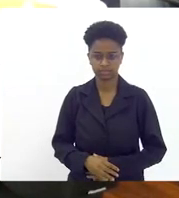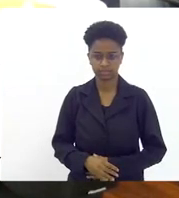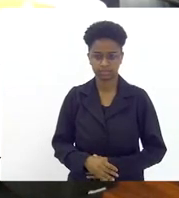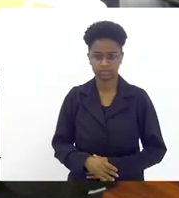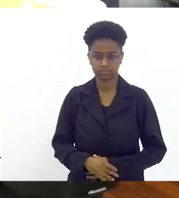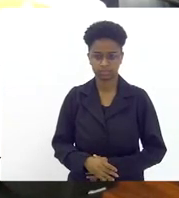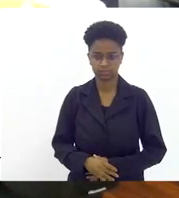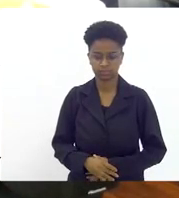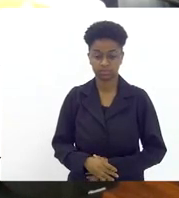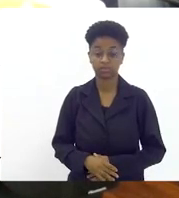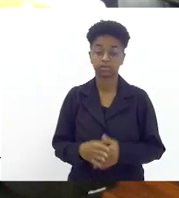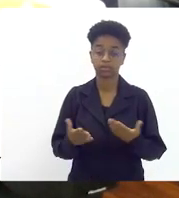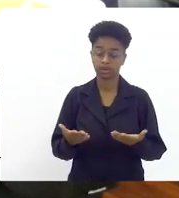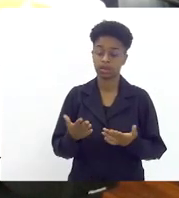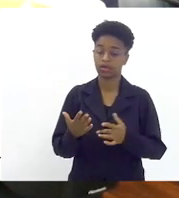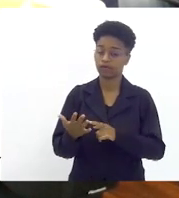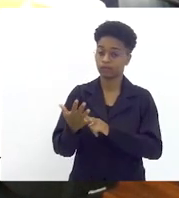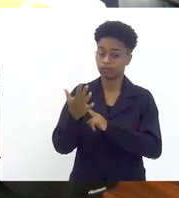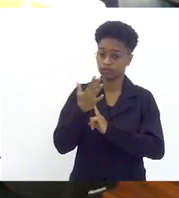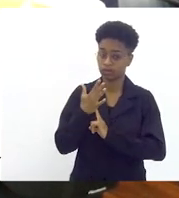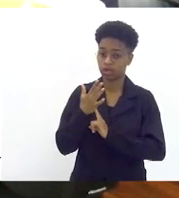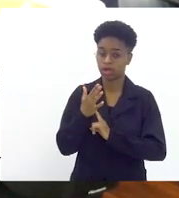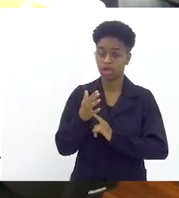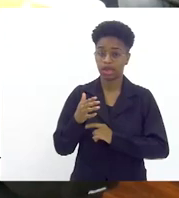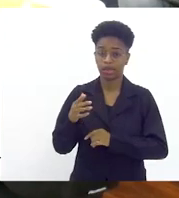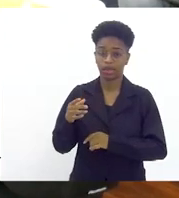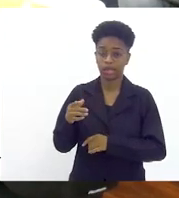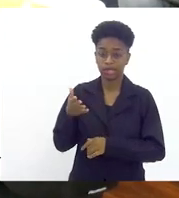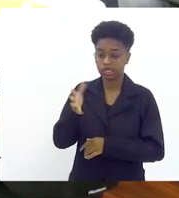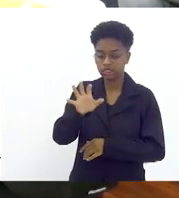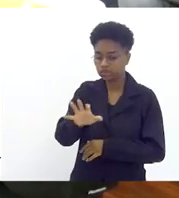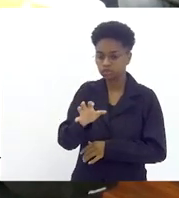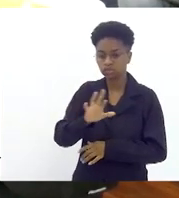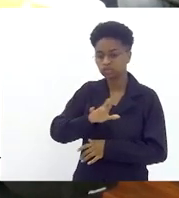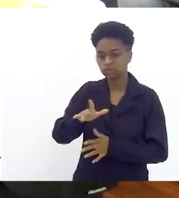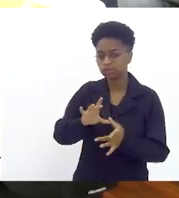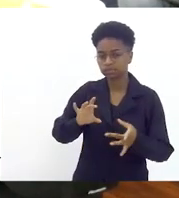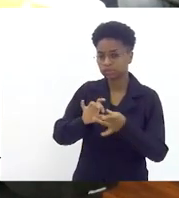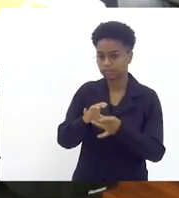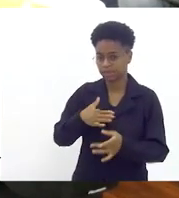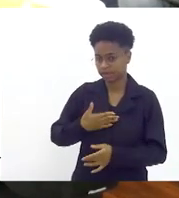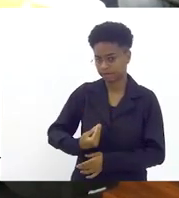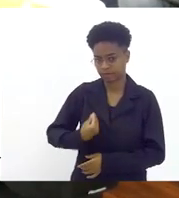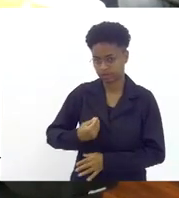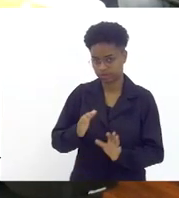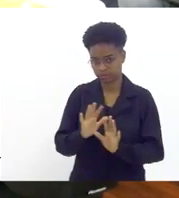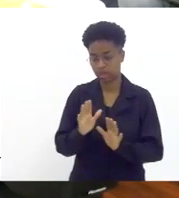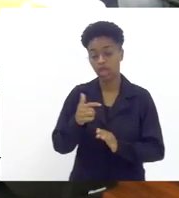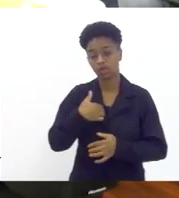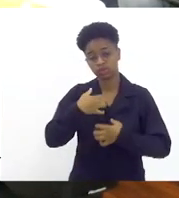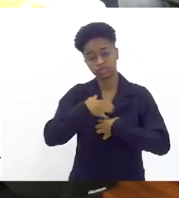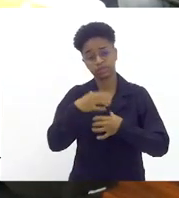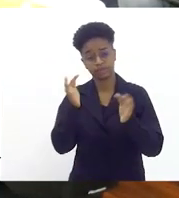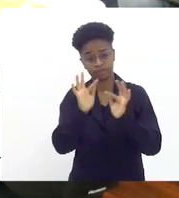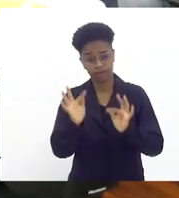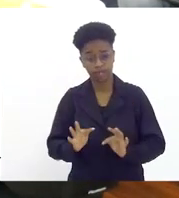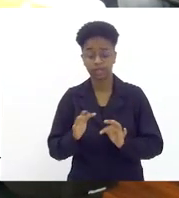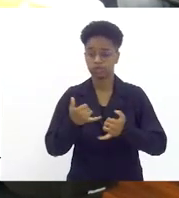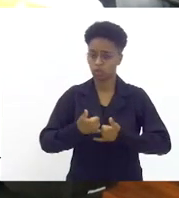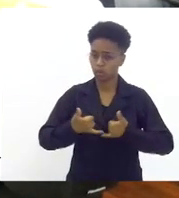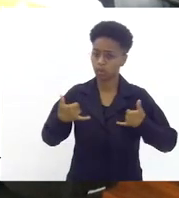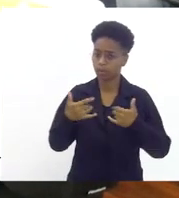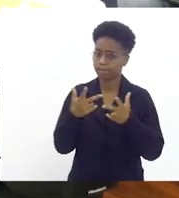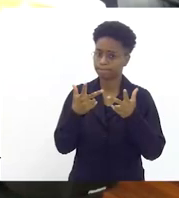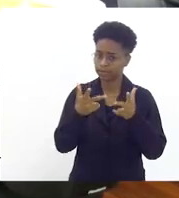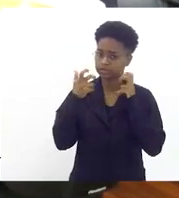vamos dizer assim, que essa rotina não faz mais parte da minha vida, né? Passei, agora fico extremamente feliz e orgulhosa de ver Diana Conrado aqui,